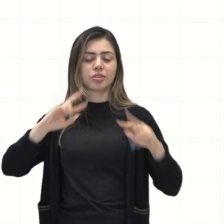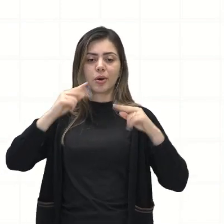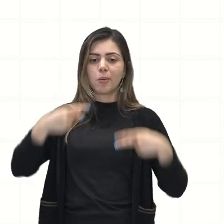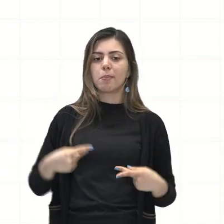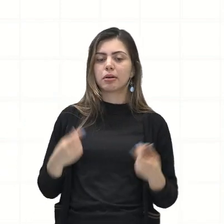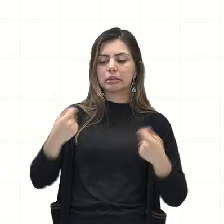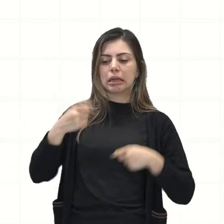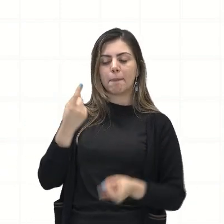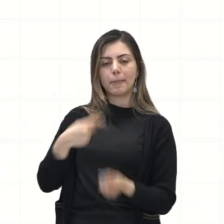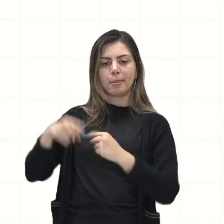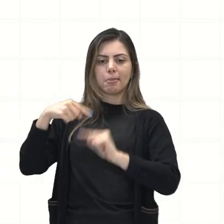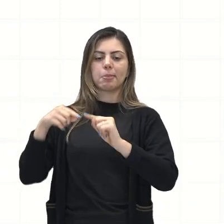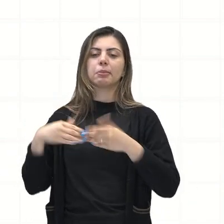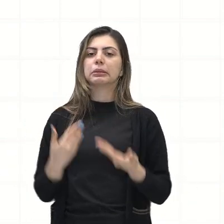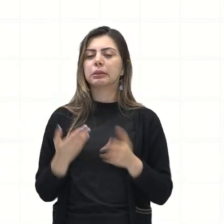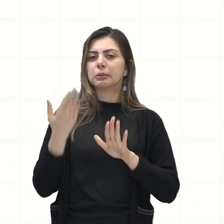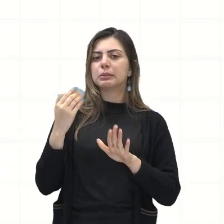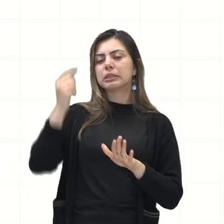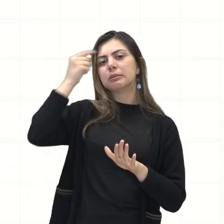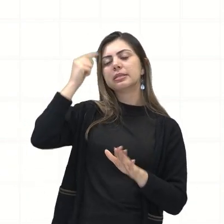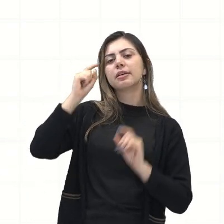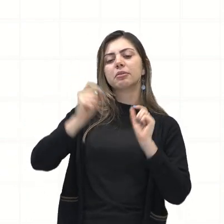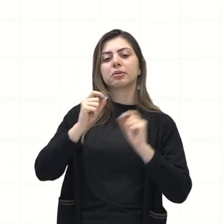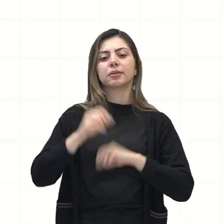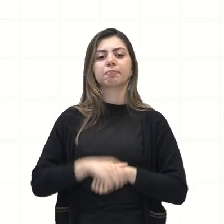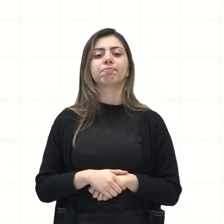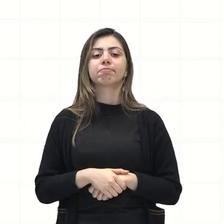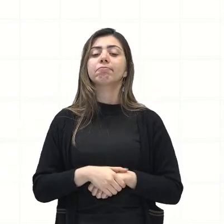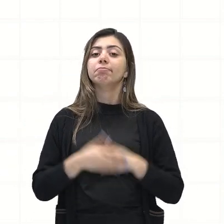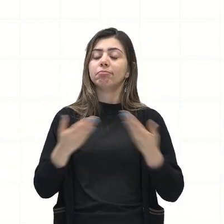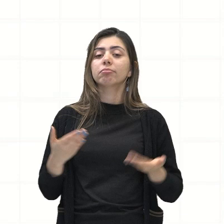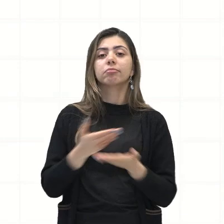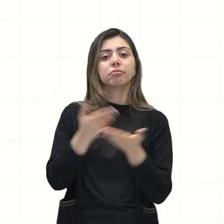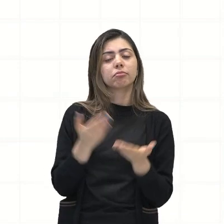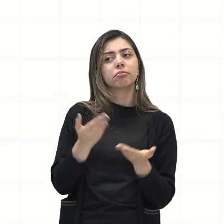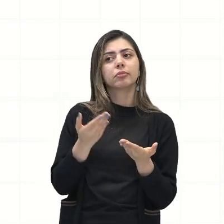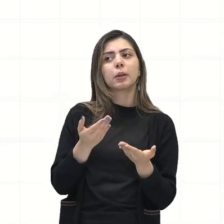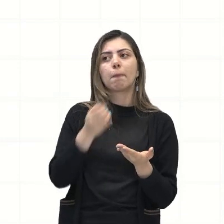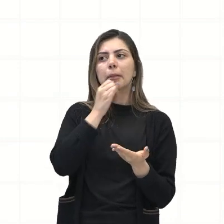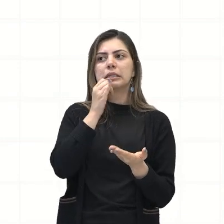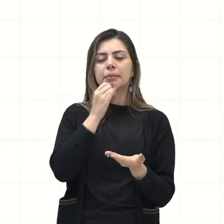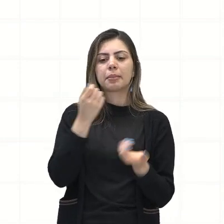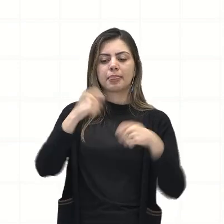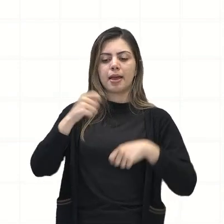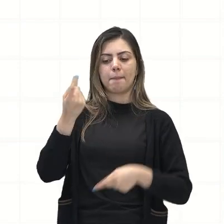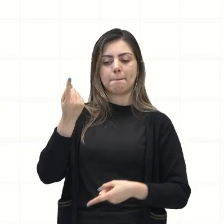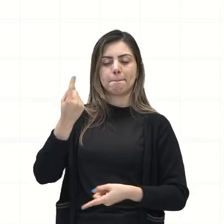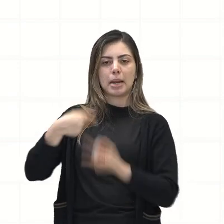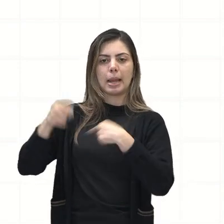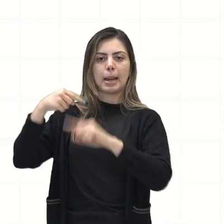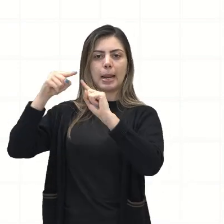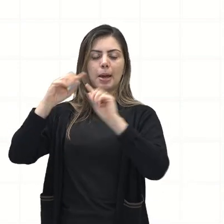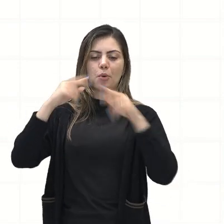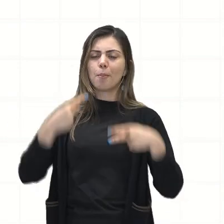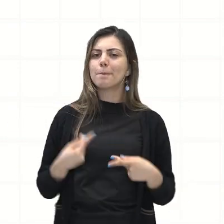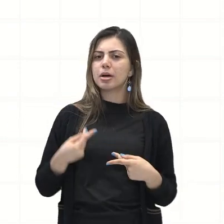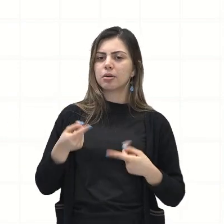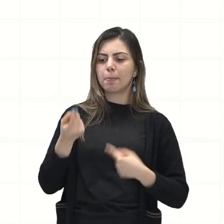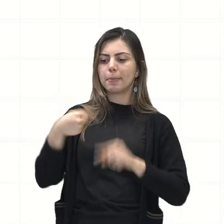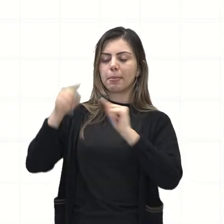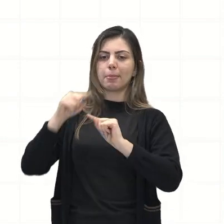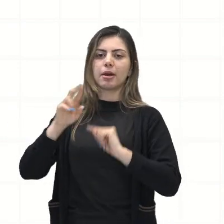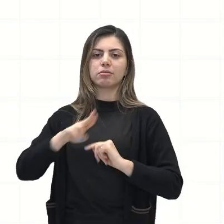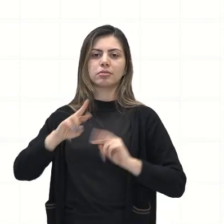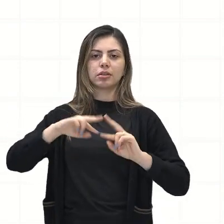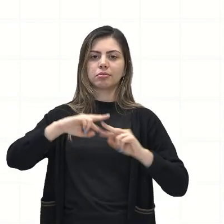Então, acreditava-se o quê? Justamente, né, que você poderia melhorar seres humanos. Olha só,